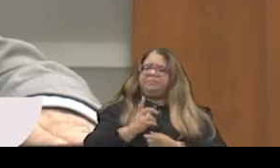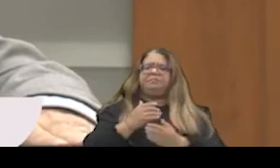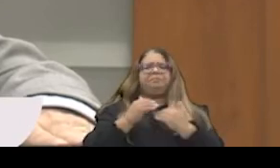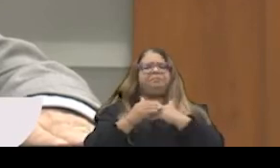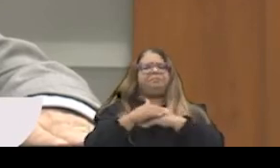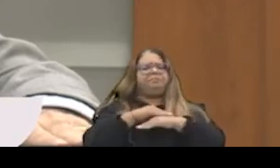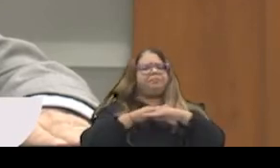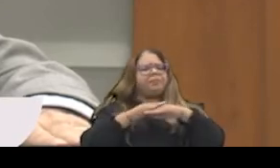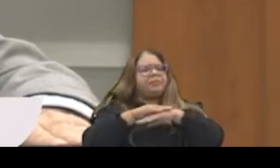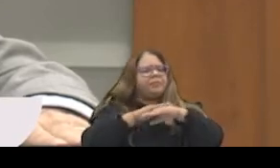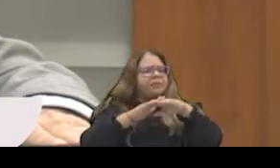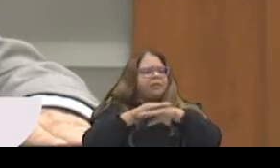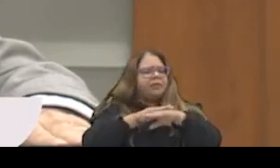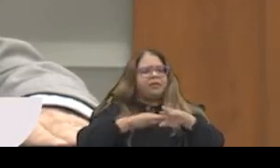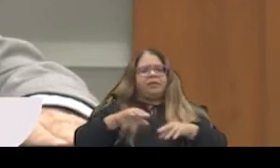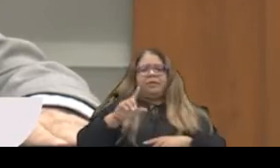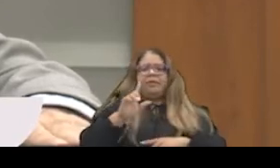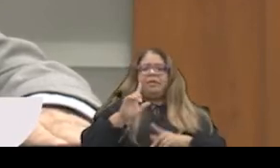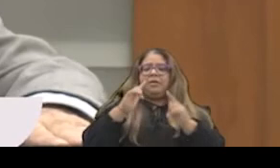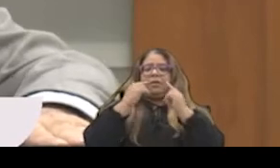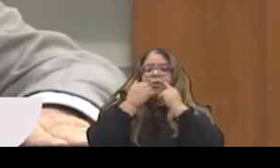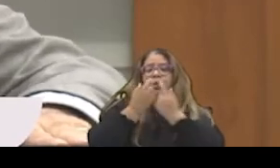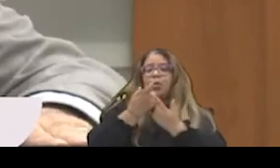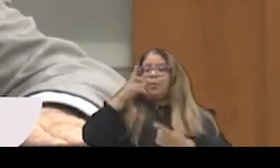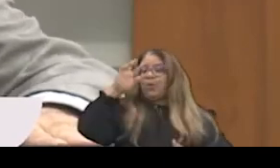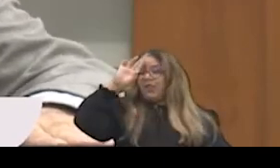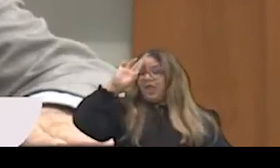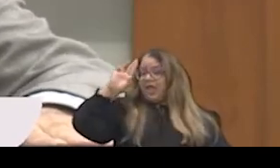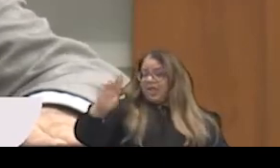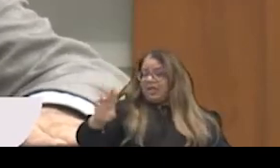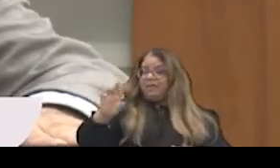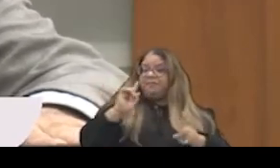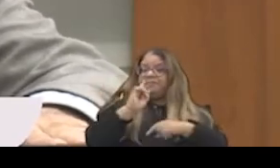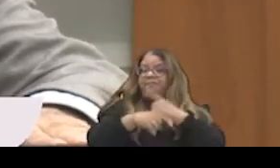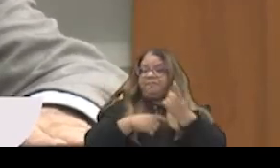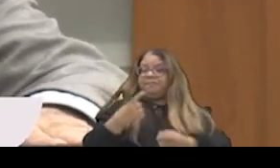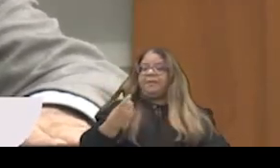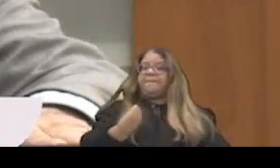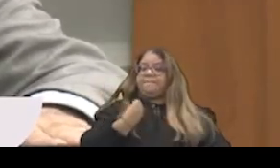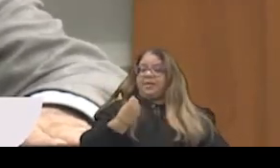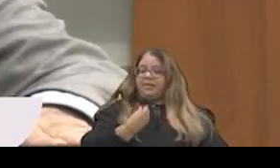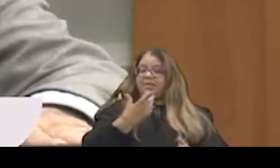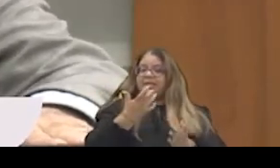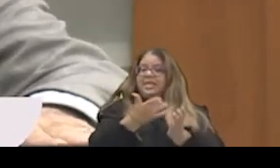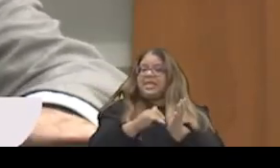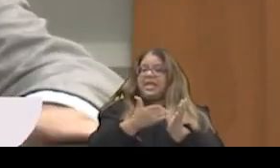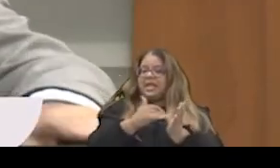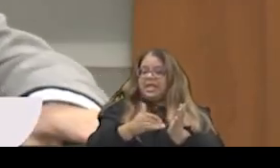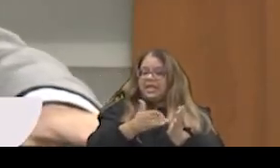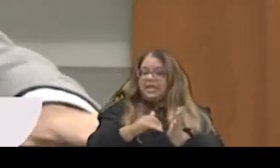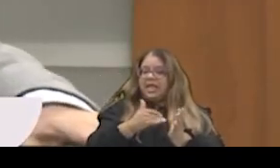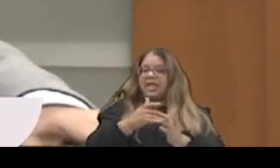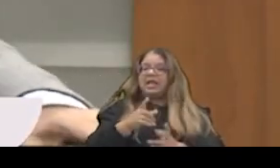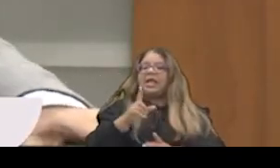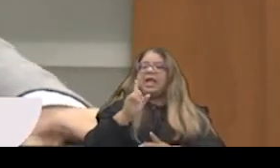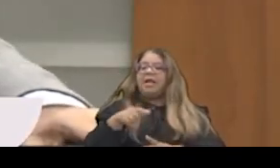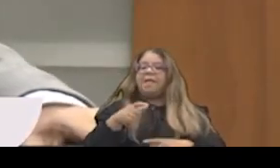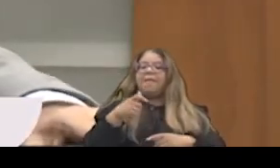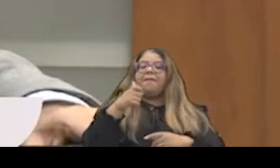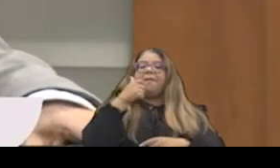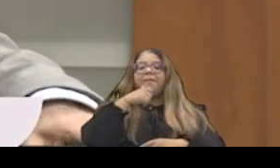no colégio de líderes inclusive depois com a presença da secretária de estado de Agricultura Familiar